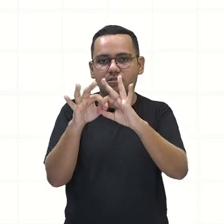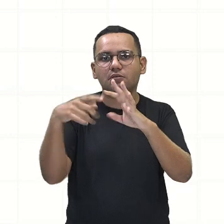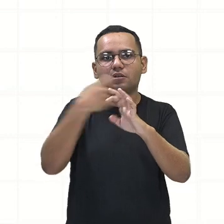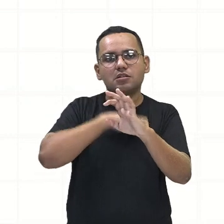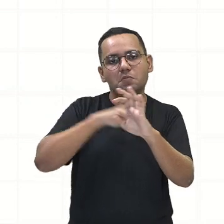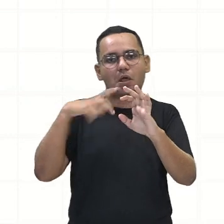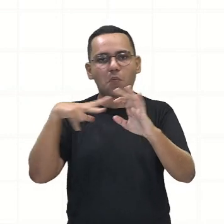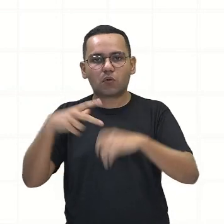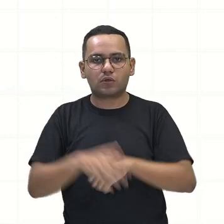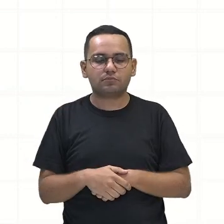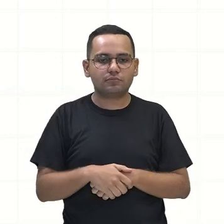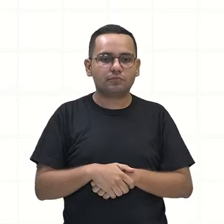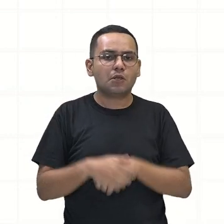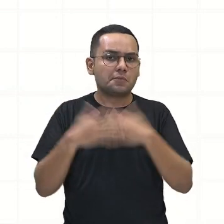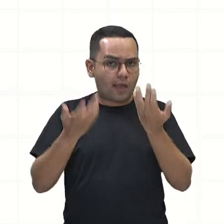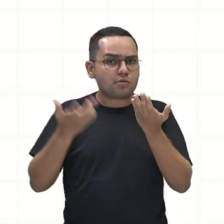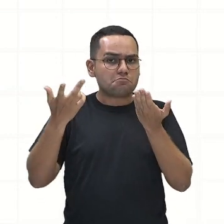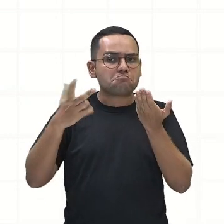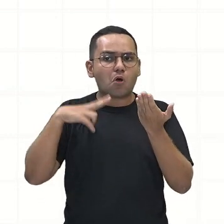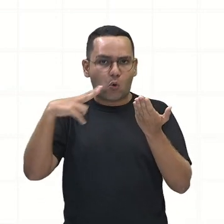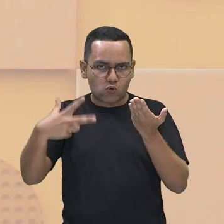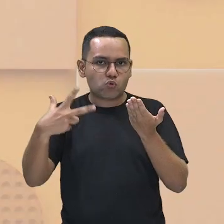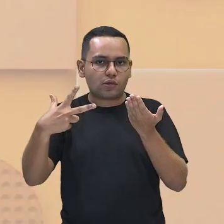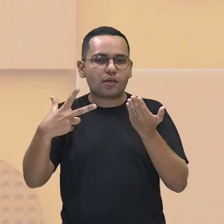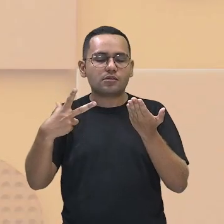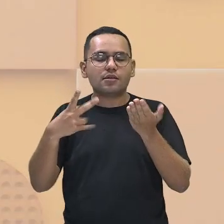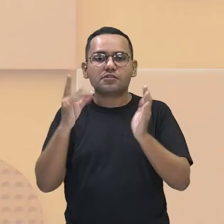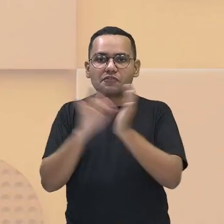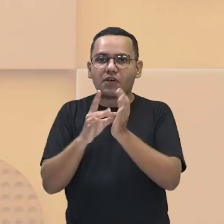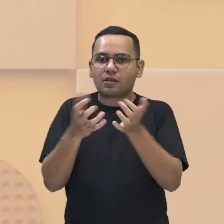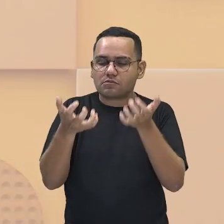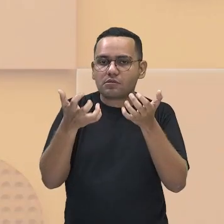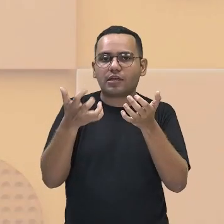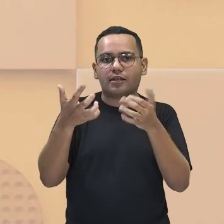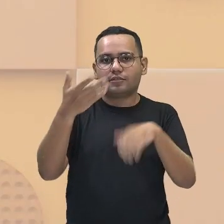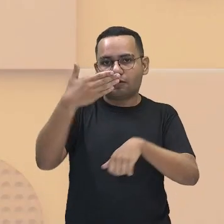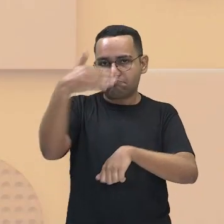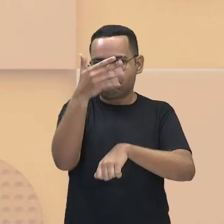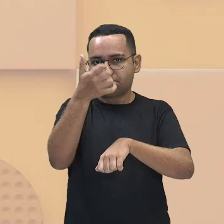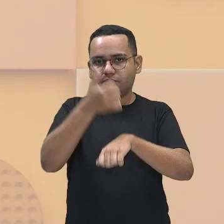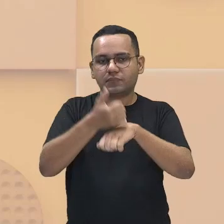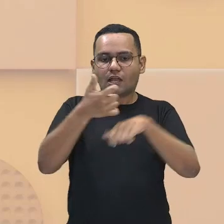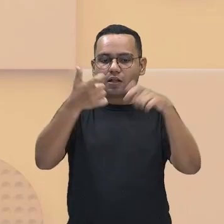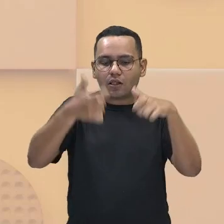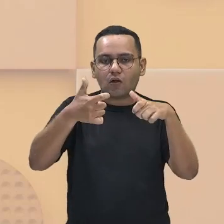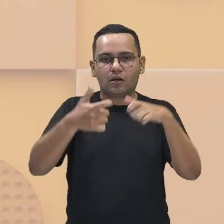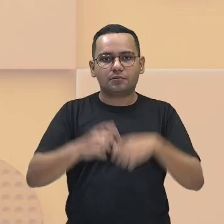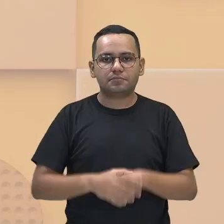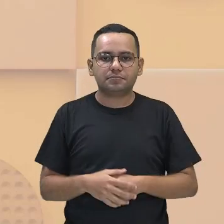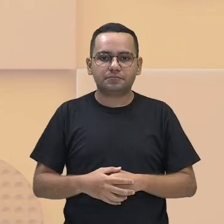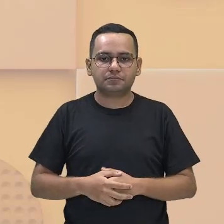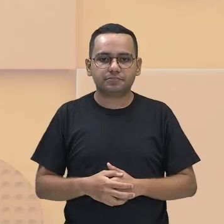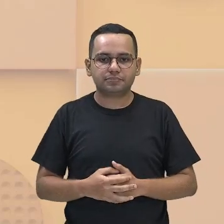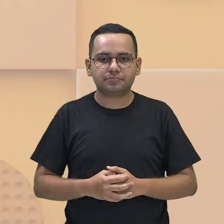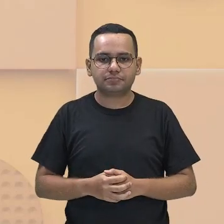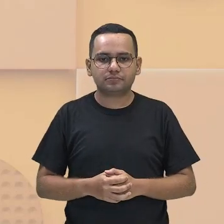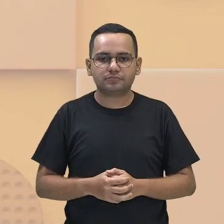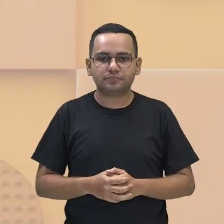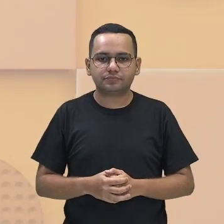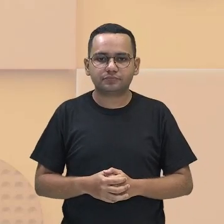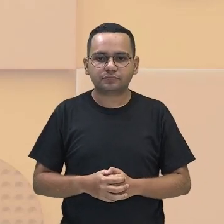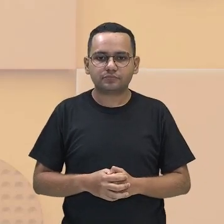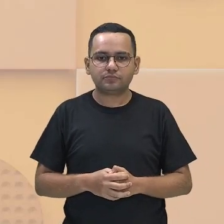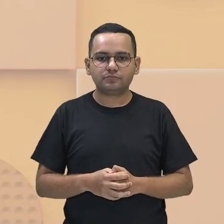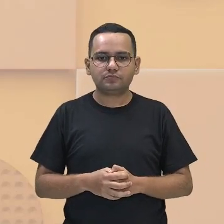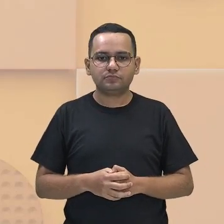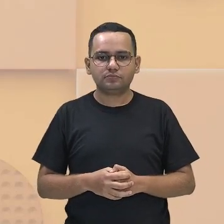a soberania do território português. Vamos observar que todo esse processo, né, vai fazer com